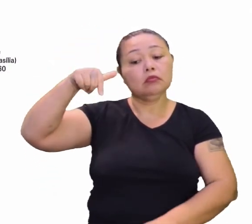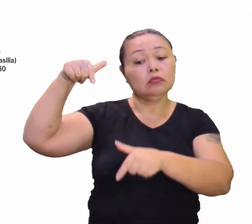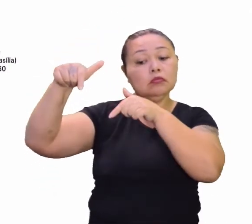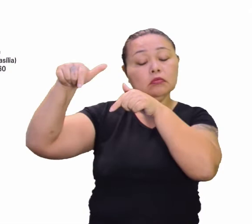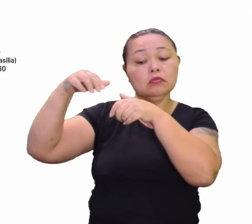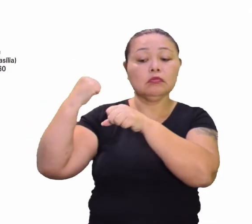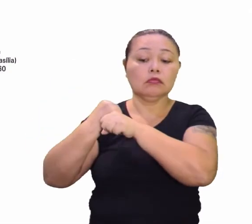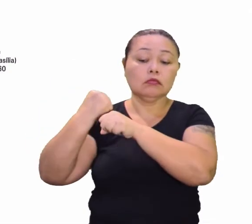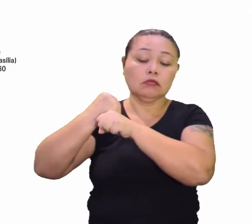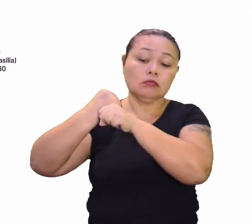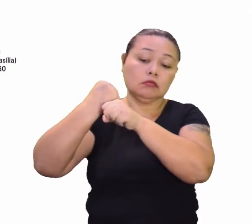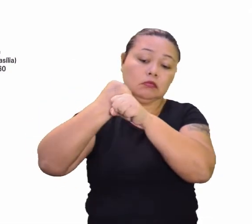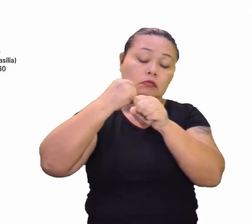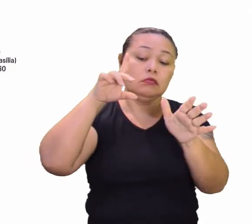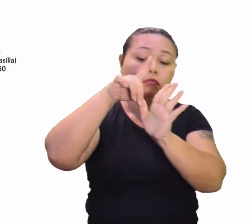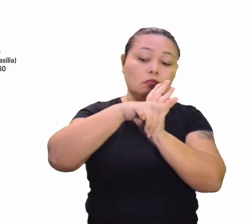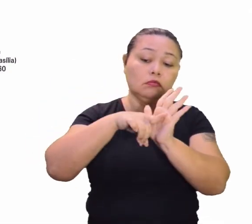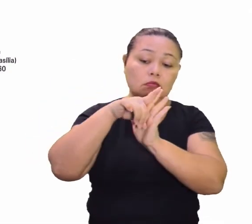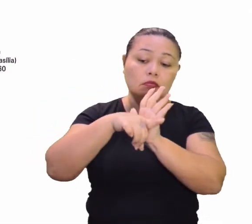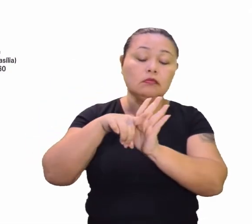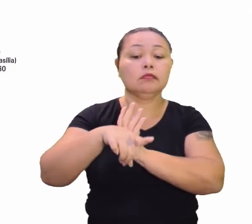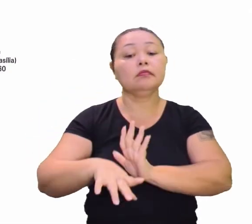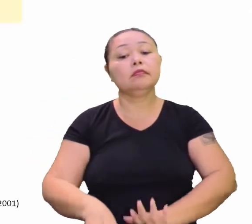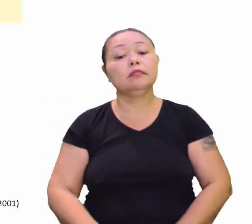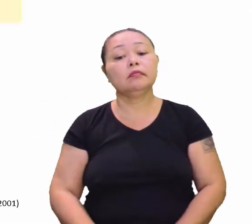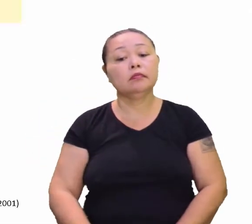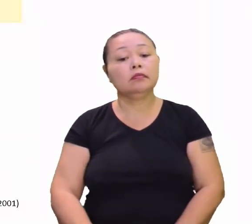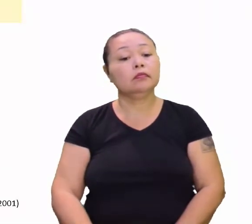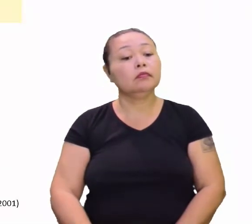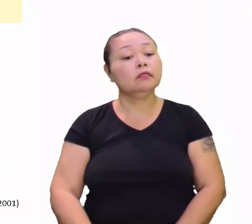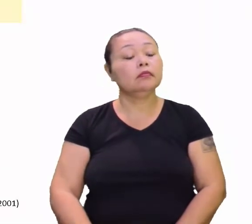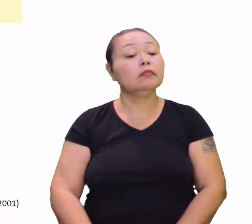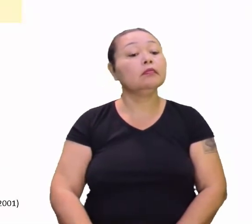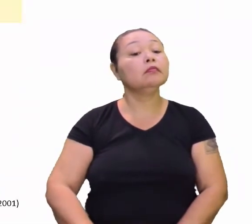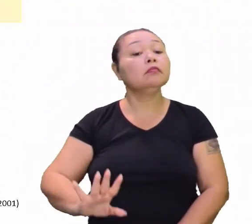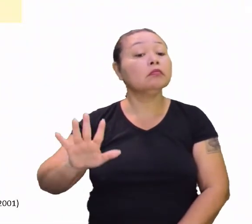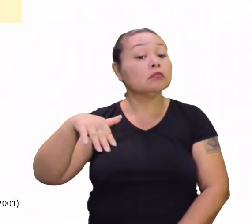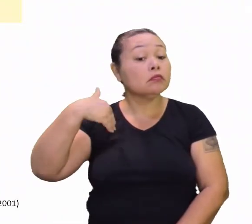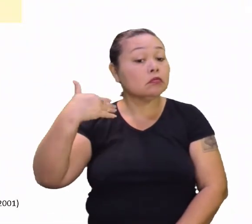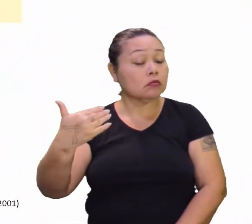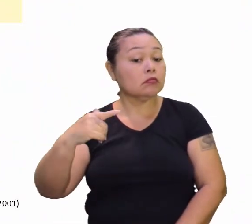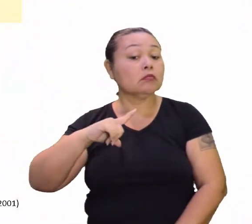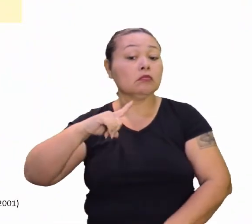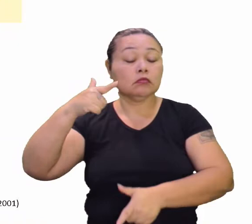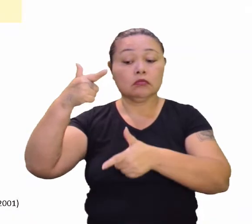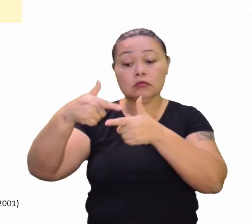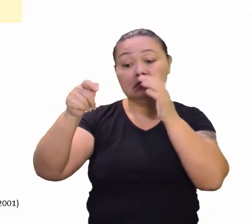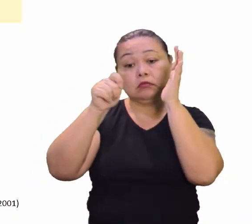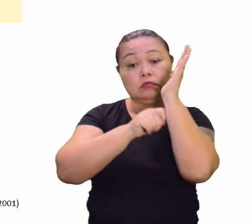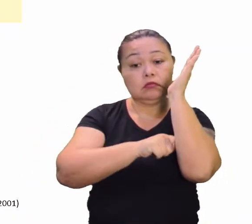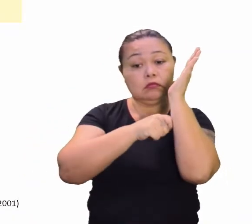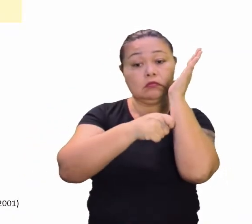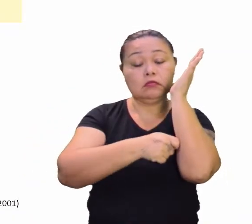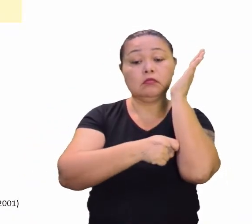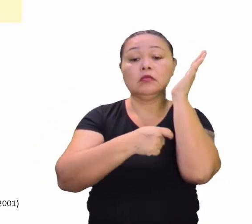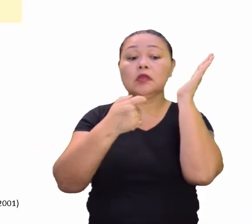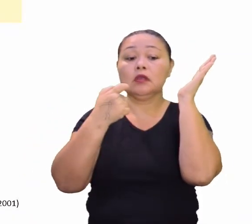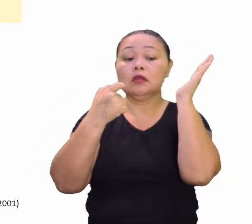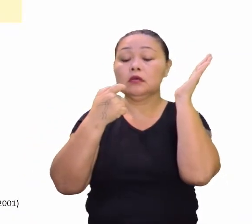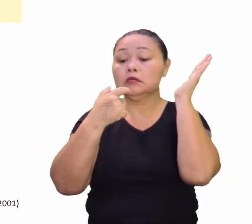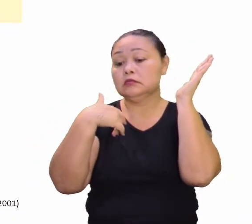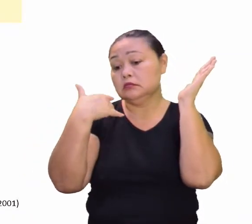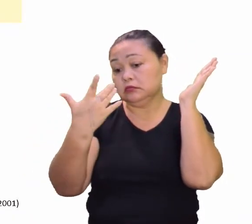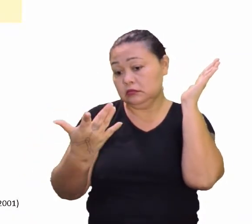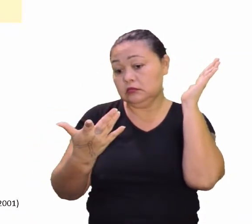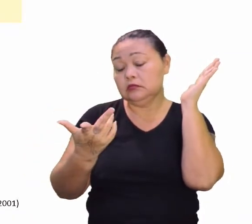né, durante a construção da estrada de ferro Madeira Mamoré. Não tardou muito, veio a crise da borracha,